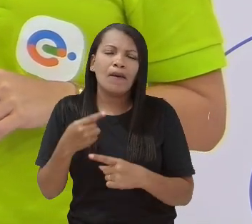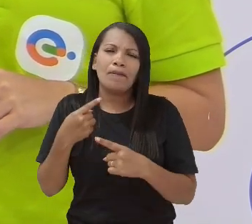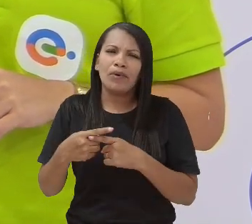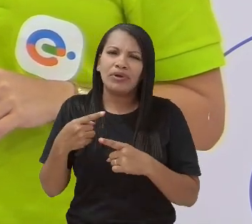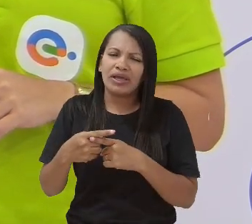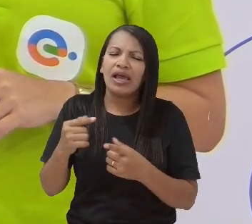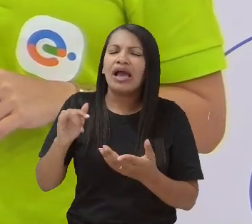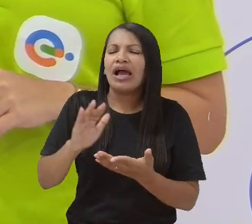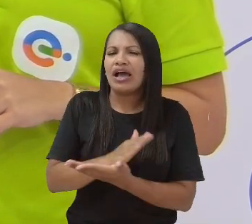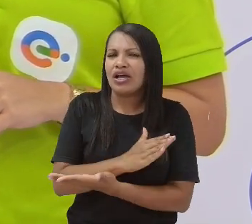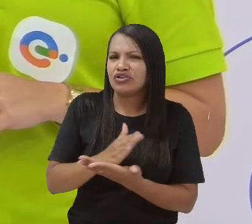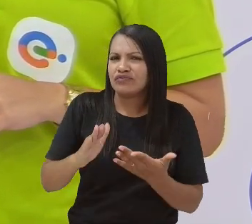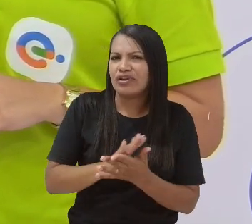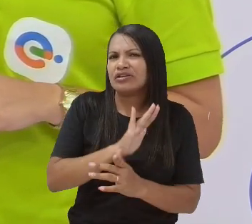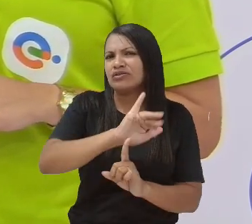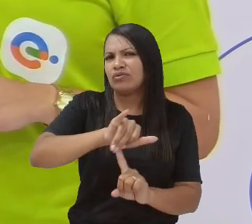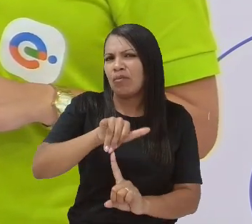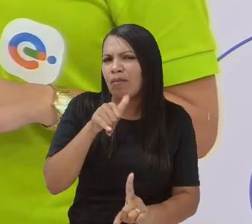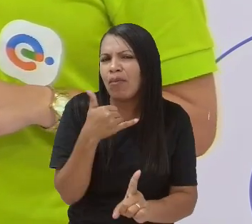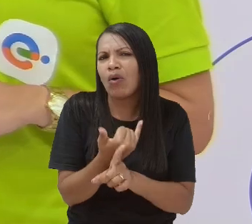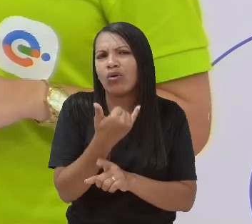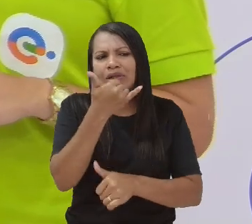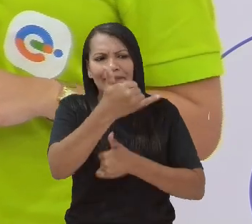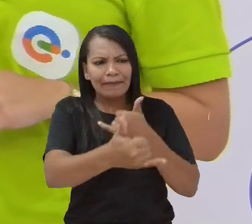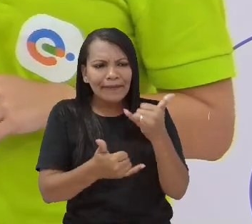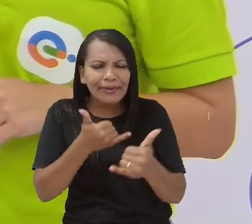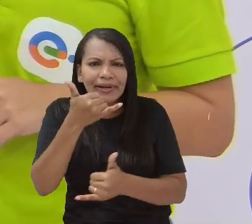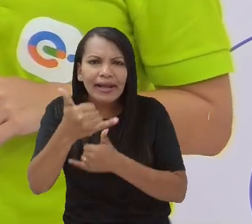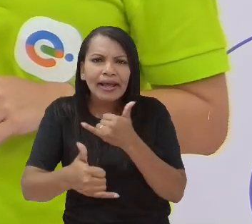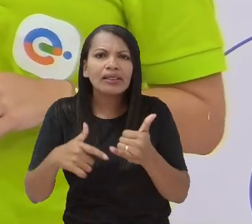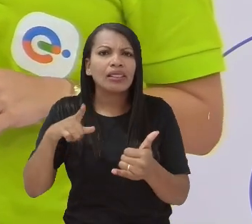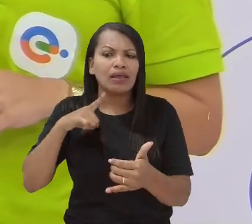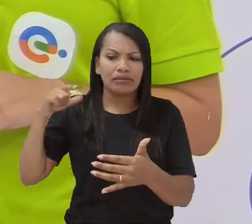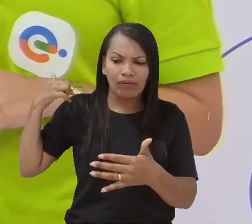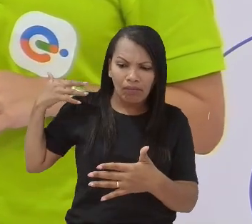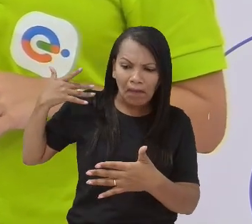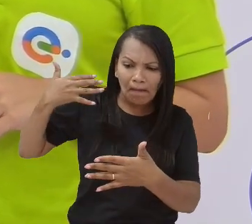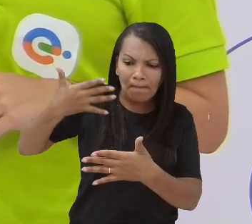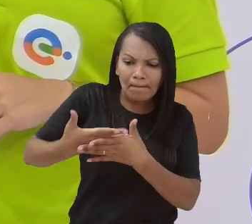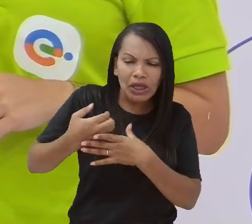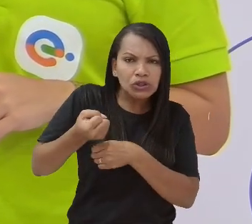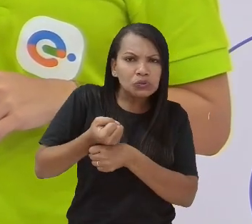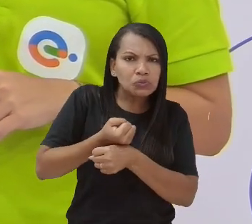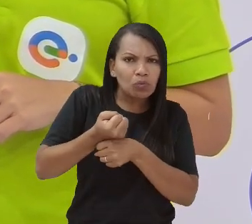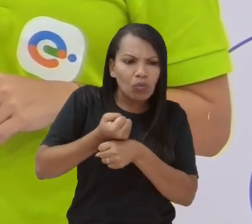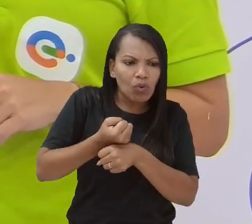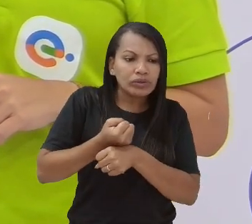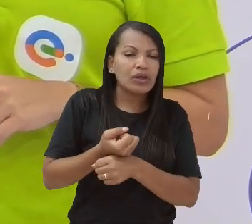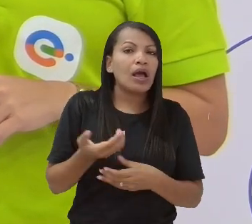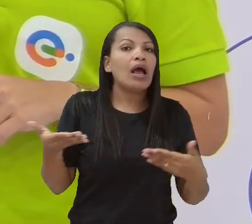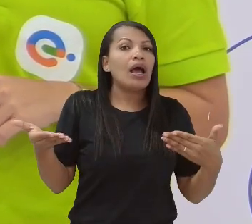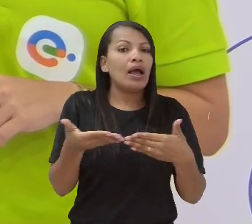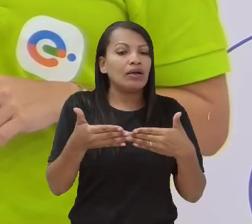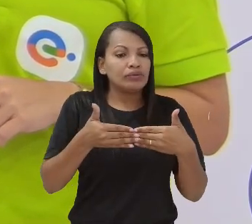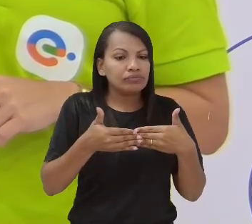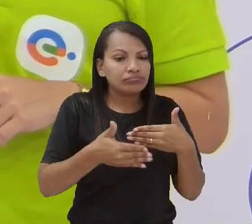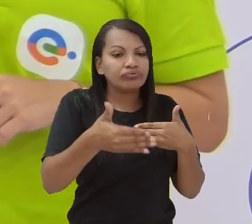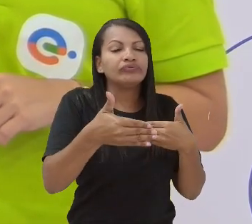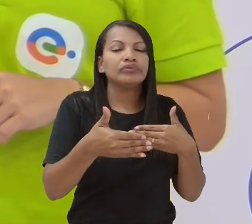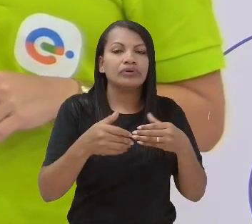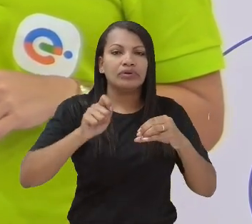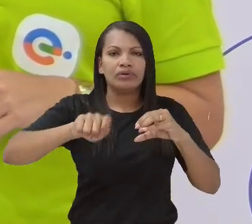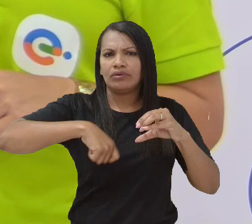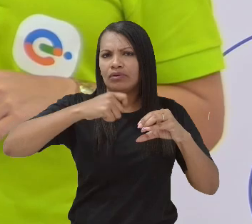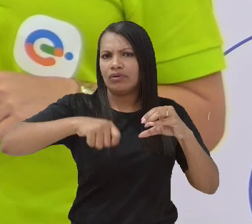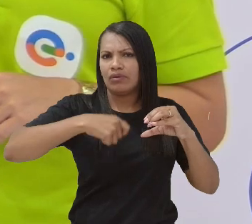brincadeiras, essas ofensas, elas estão presentes ao longo de todo o ano. Então agora, a partir desse terceiro episódio, a gente